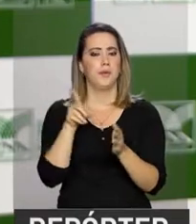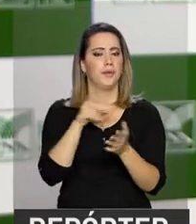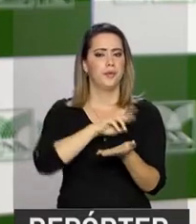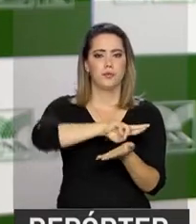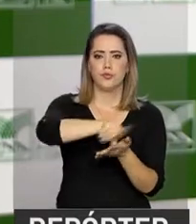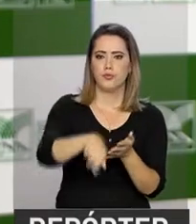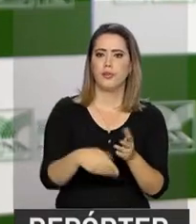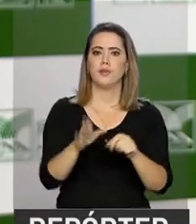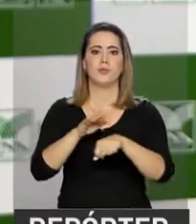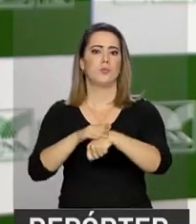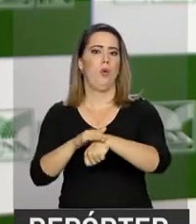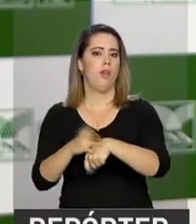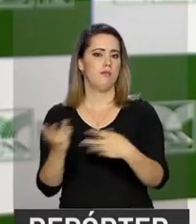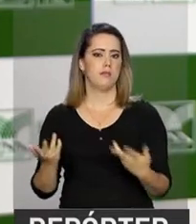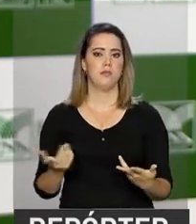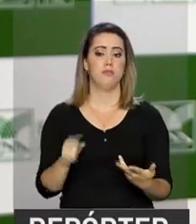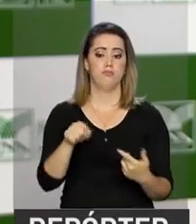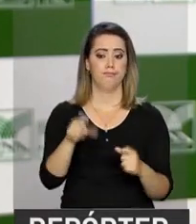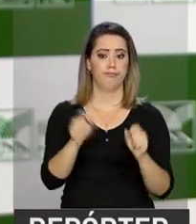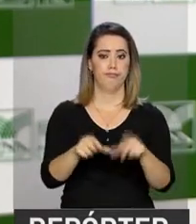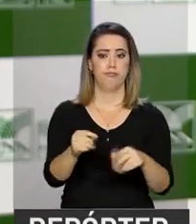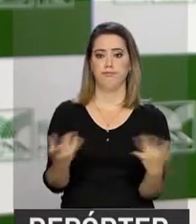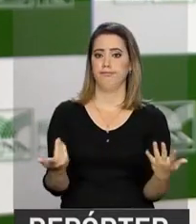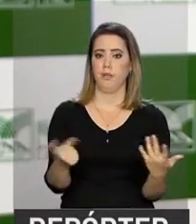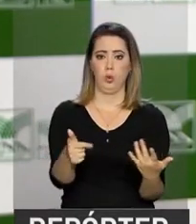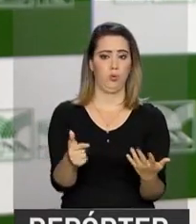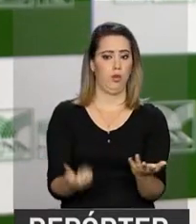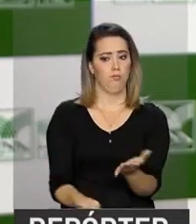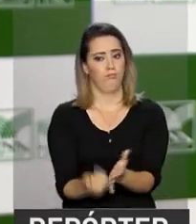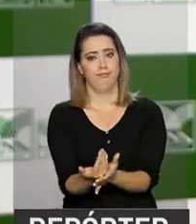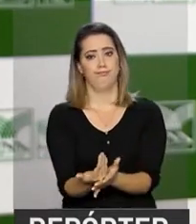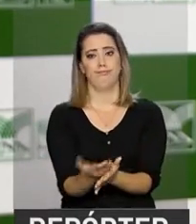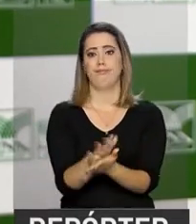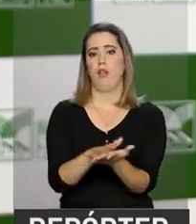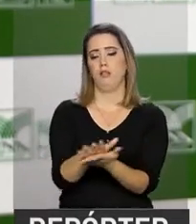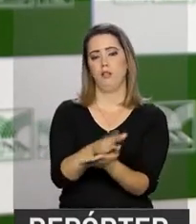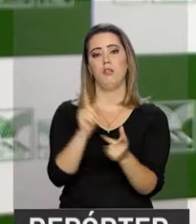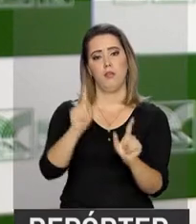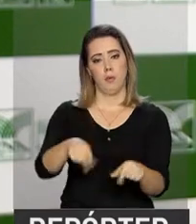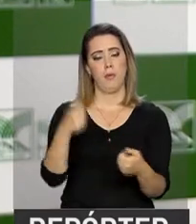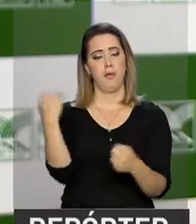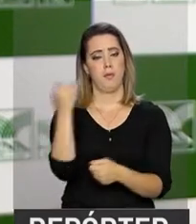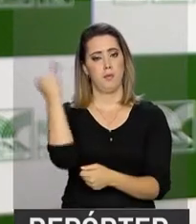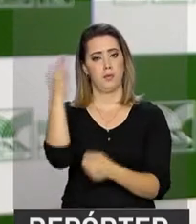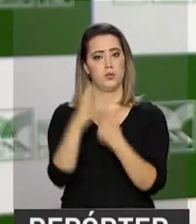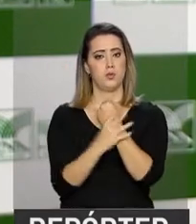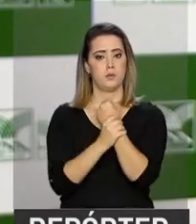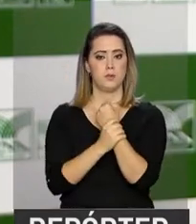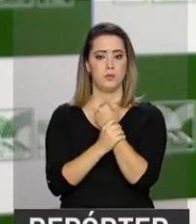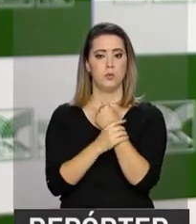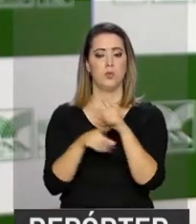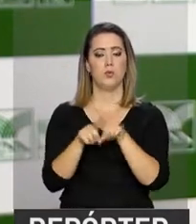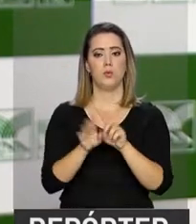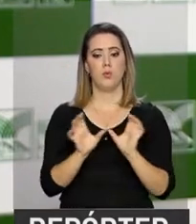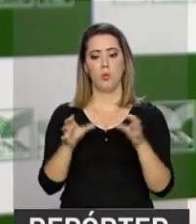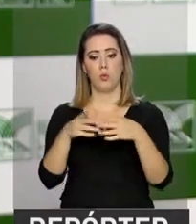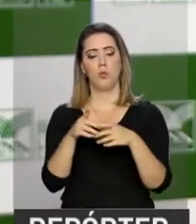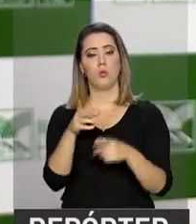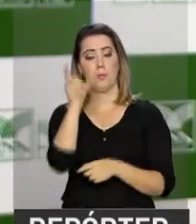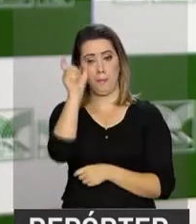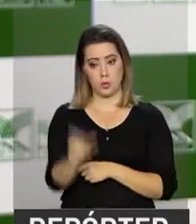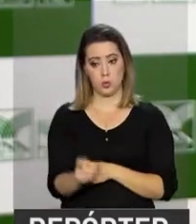e portanto o modelo de um modelo adequado e seguro rural é extremamente importante não para proteger só os produtores rurais